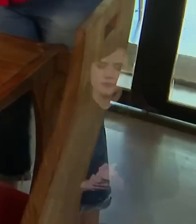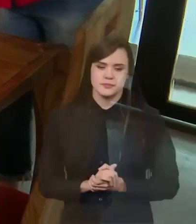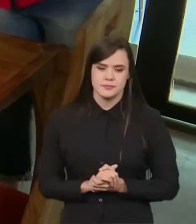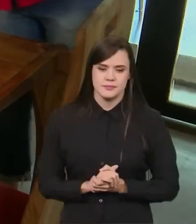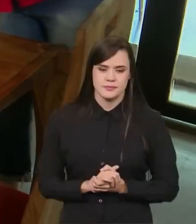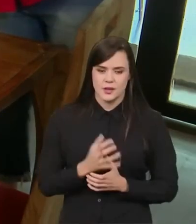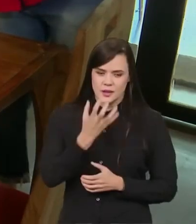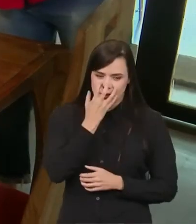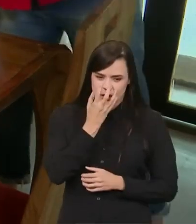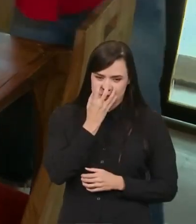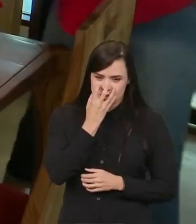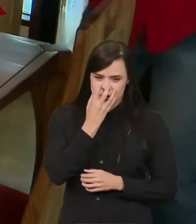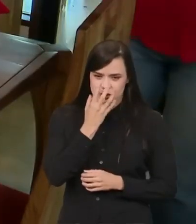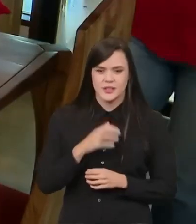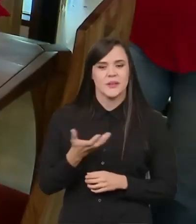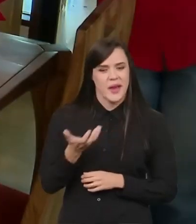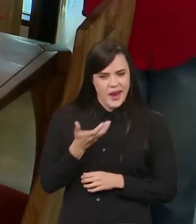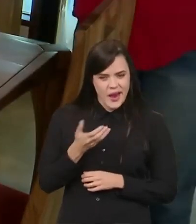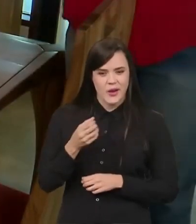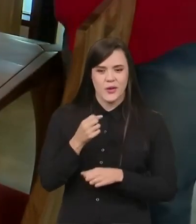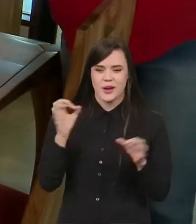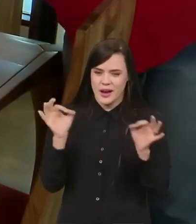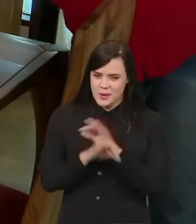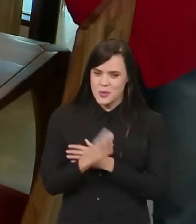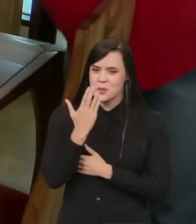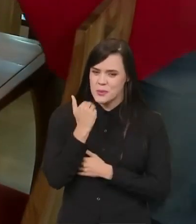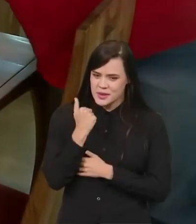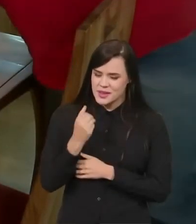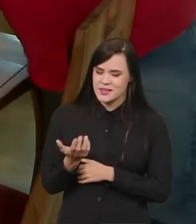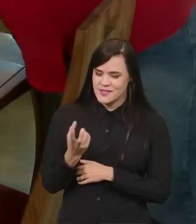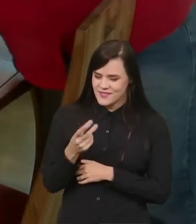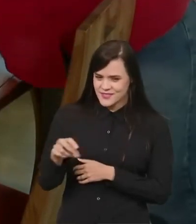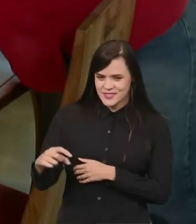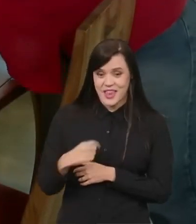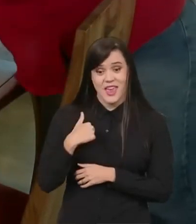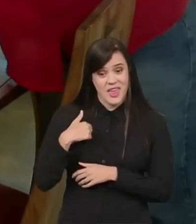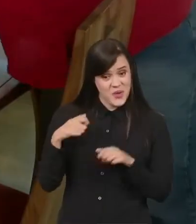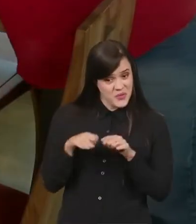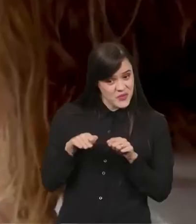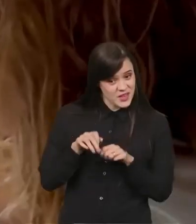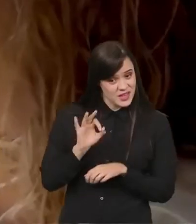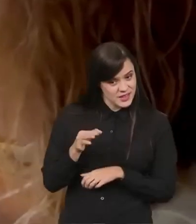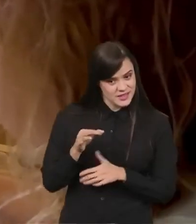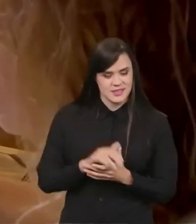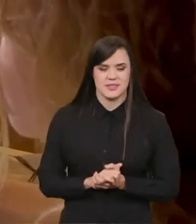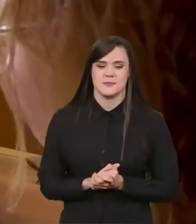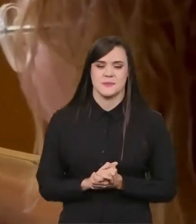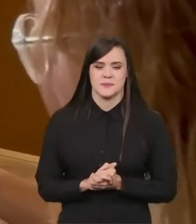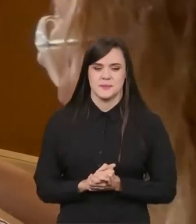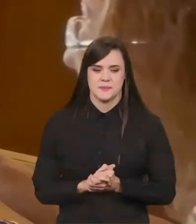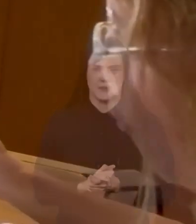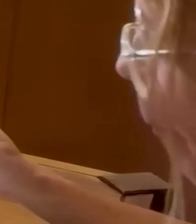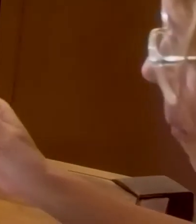Branquinha, você veio. Agora que a comida saiu, você veio, né? Você sabe que foi eu que fiz, né?